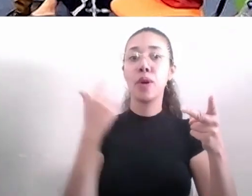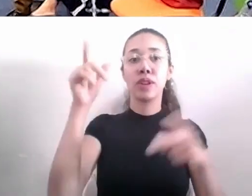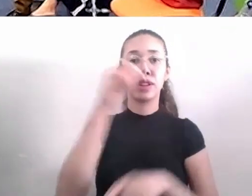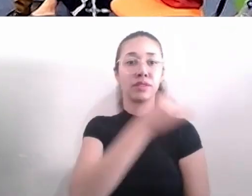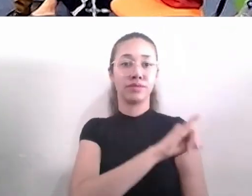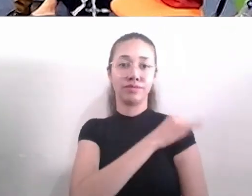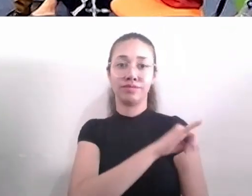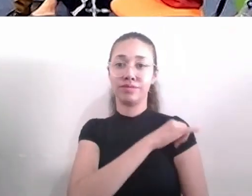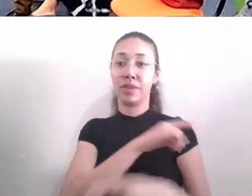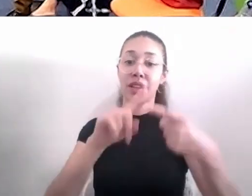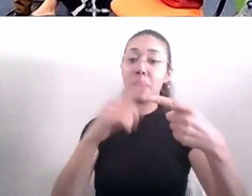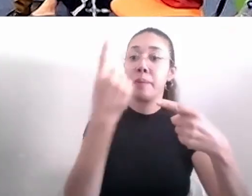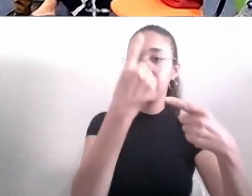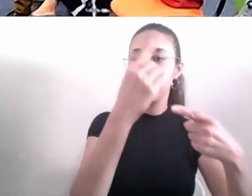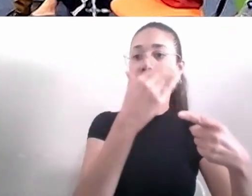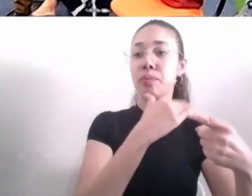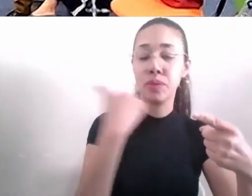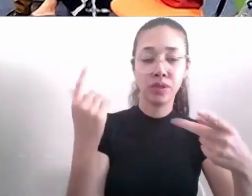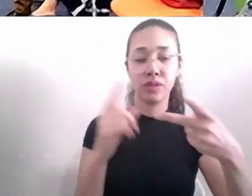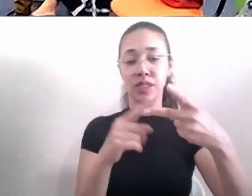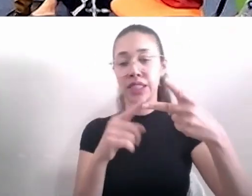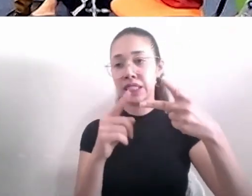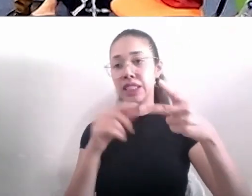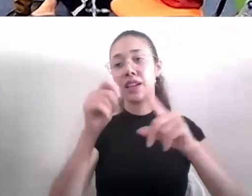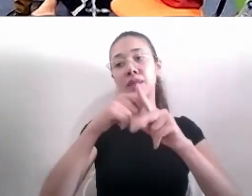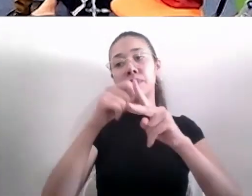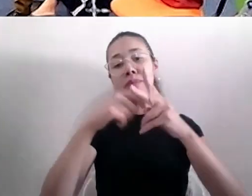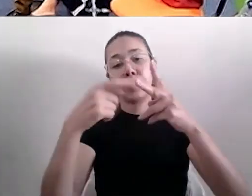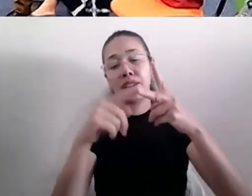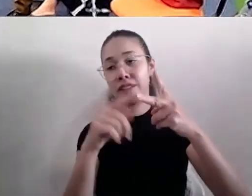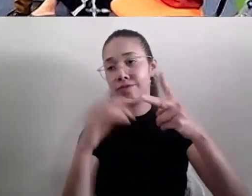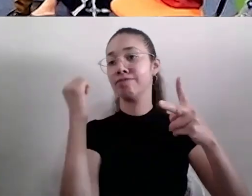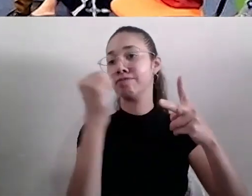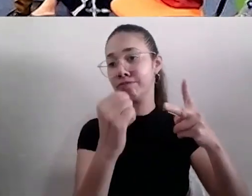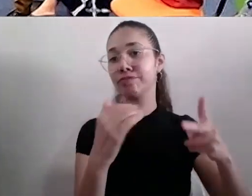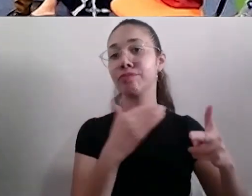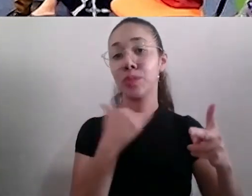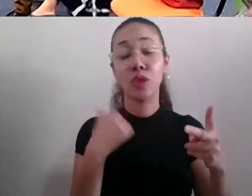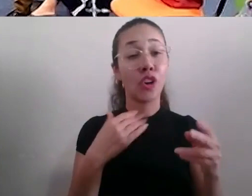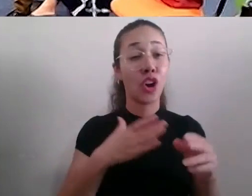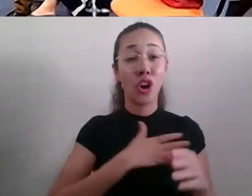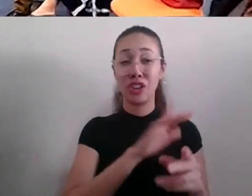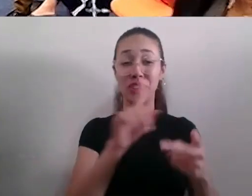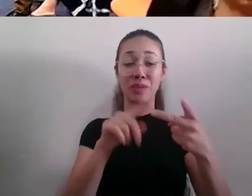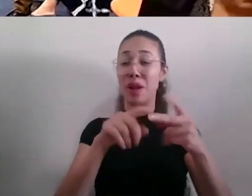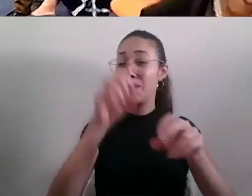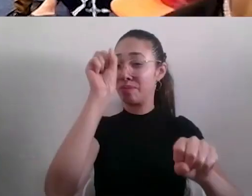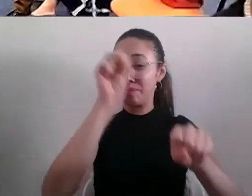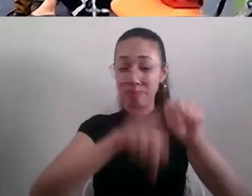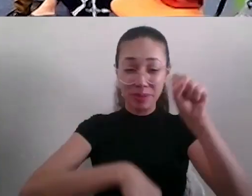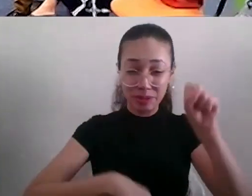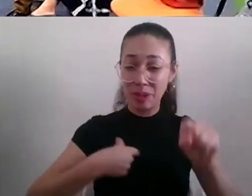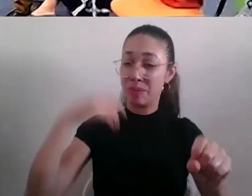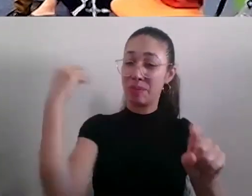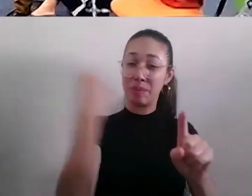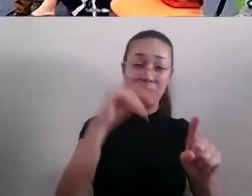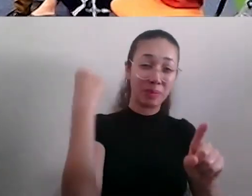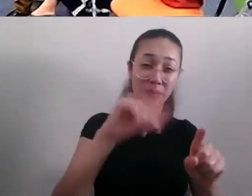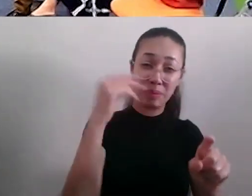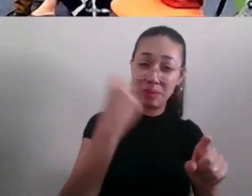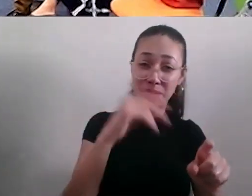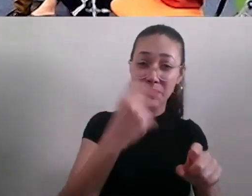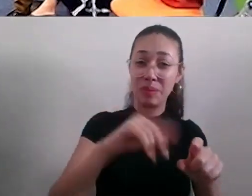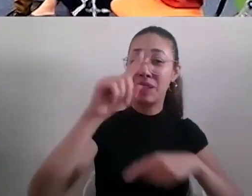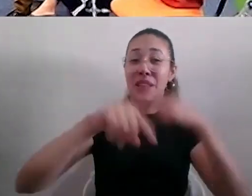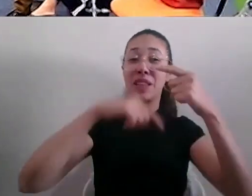da Ângela, foi no início de 77. Um crime horroroso, horroroso. Ela foi estuprada, ela apanhou, depois o corpo dela foi